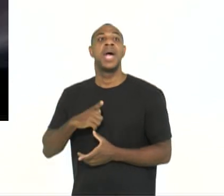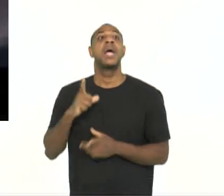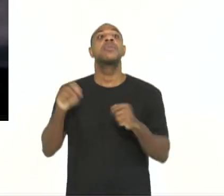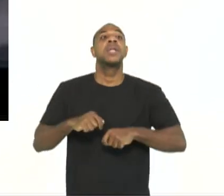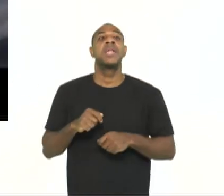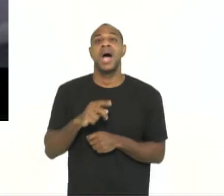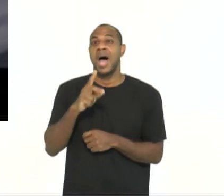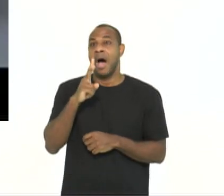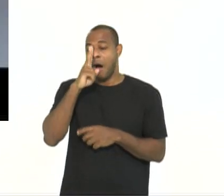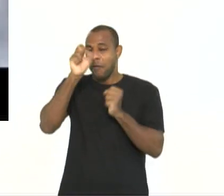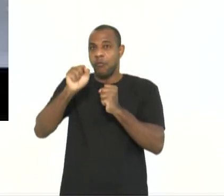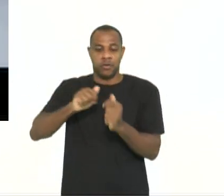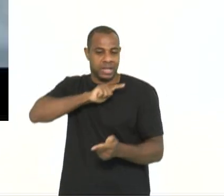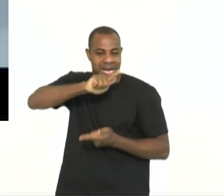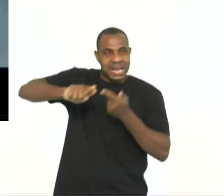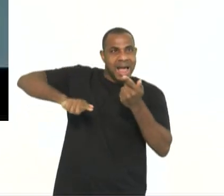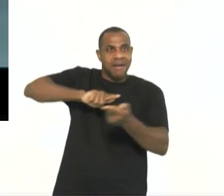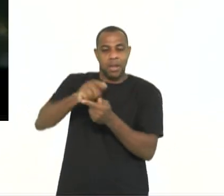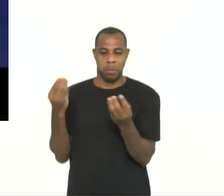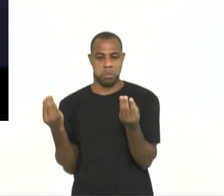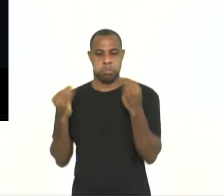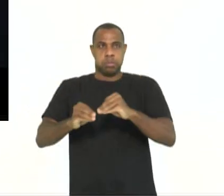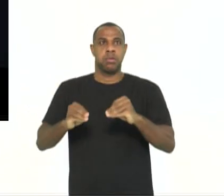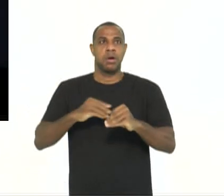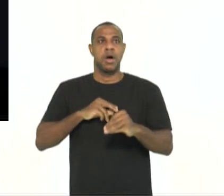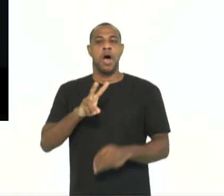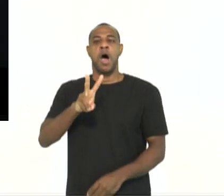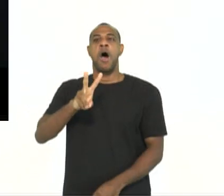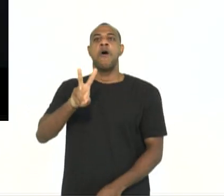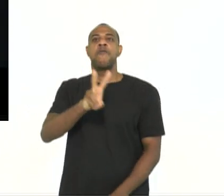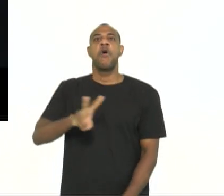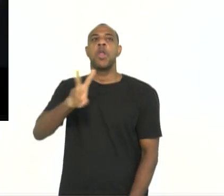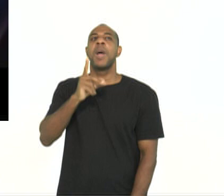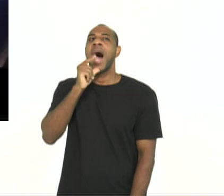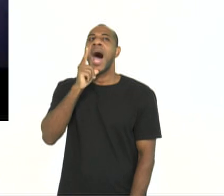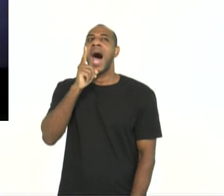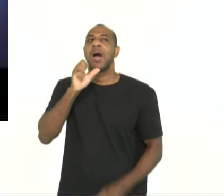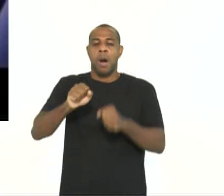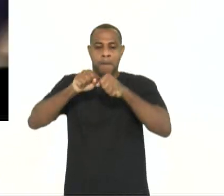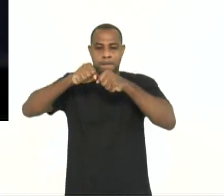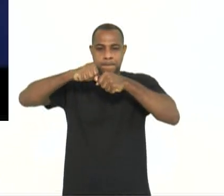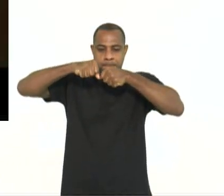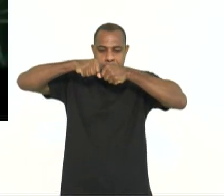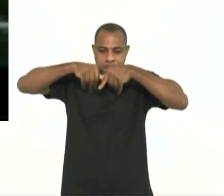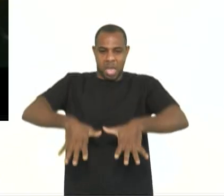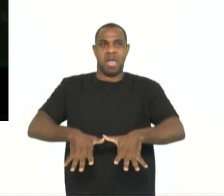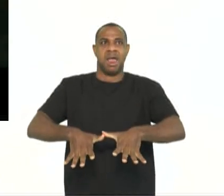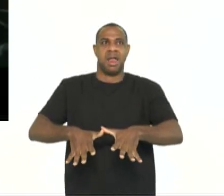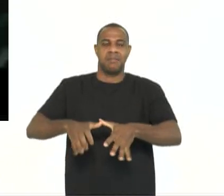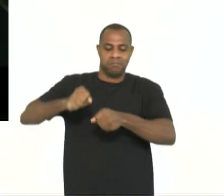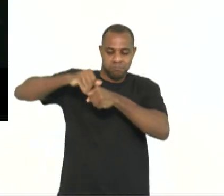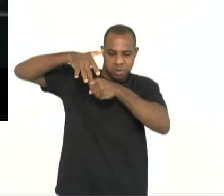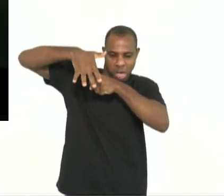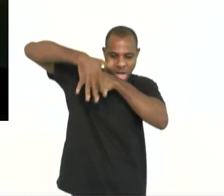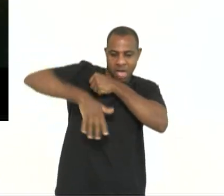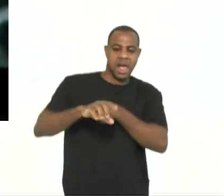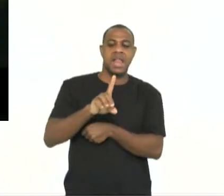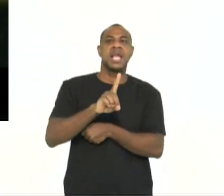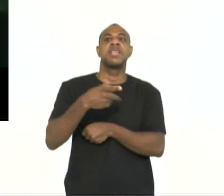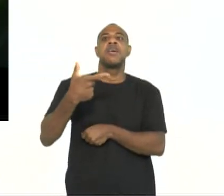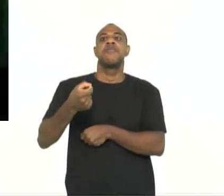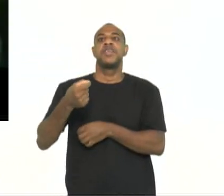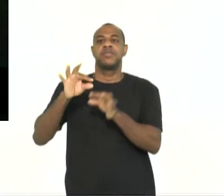da gravidade, aplicada a um enorme volume de água que desce a 120 metros de altura, passa